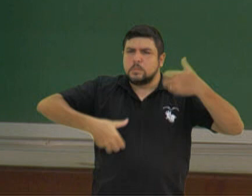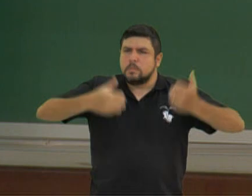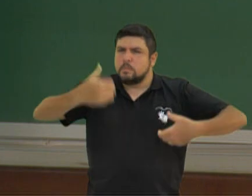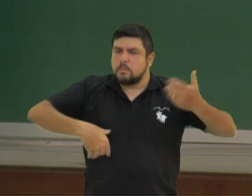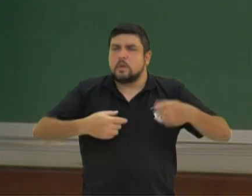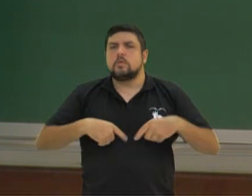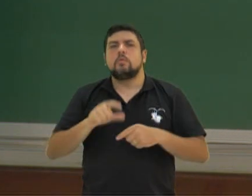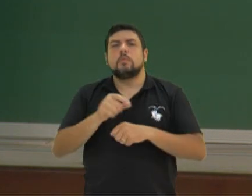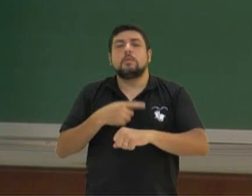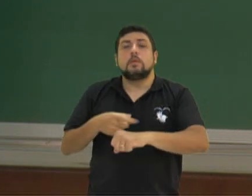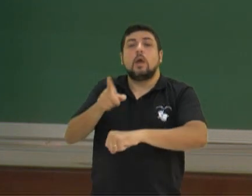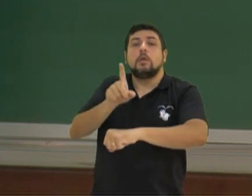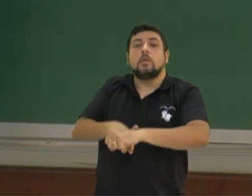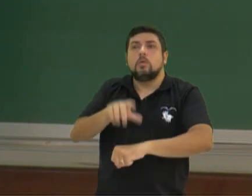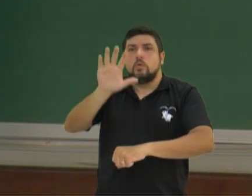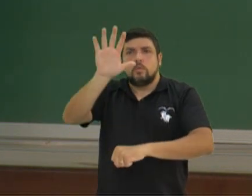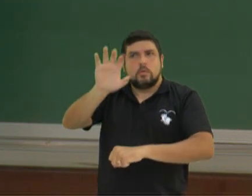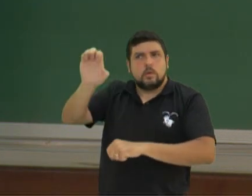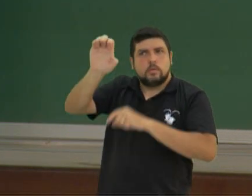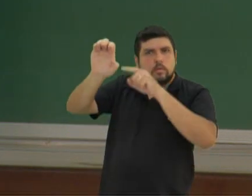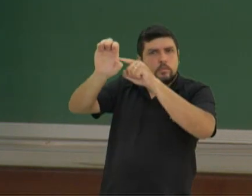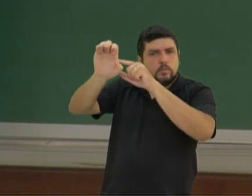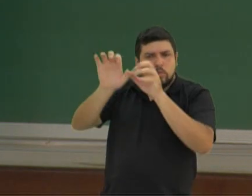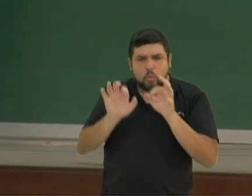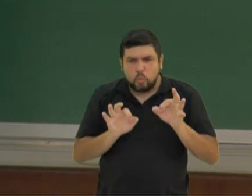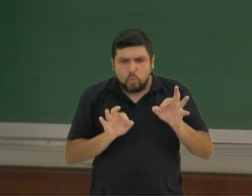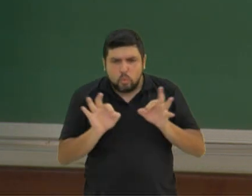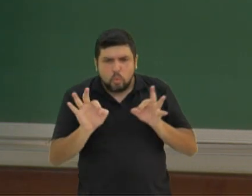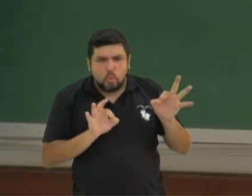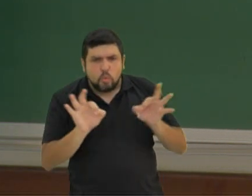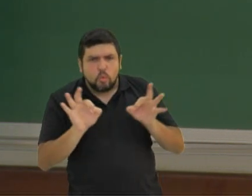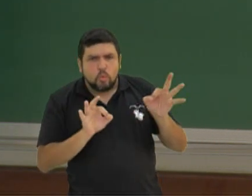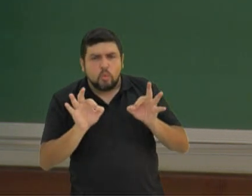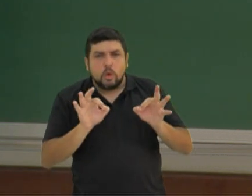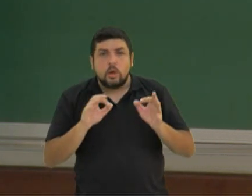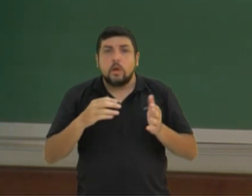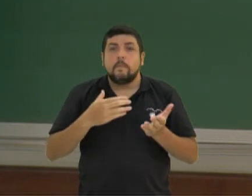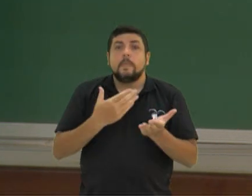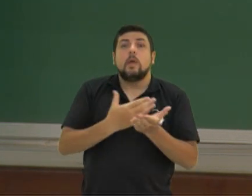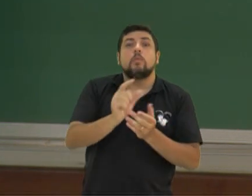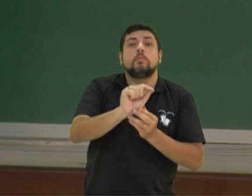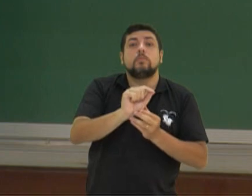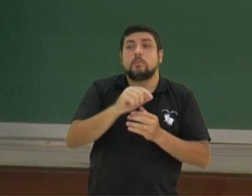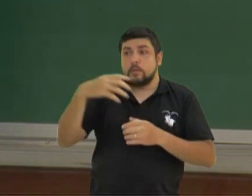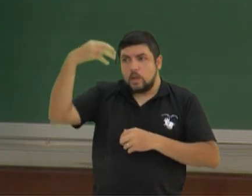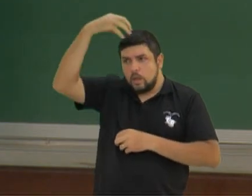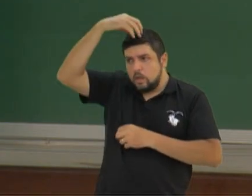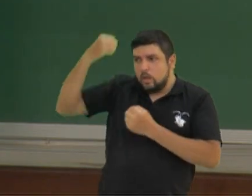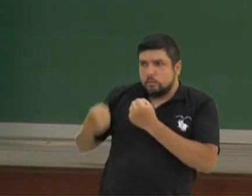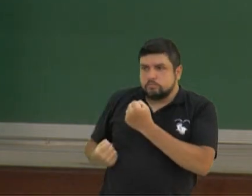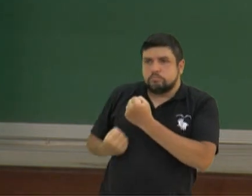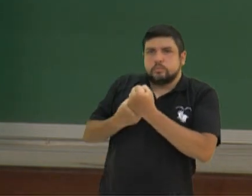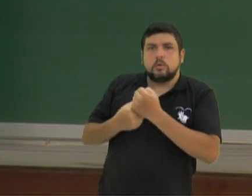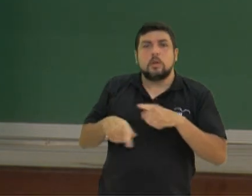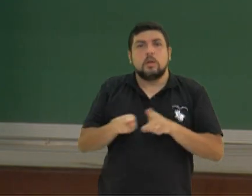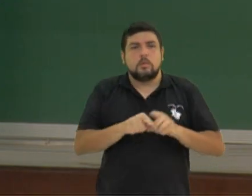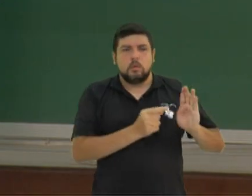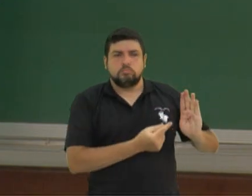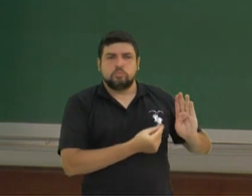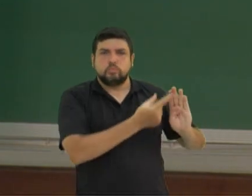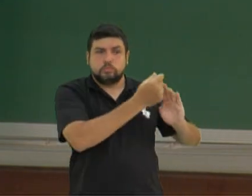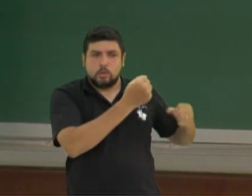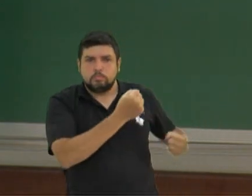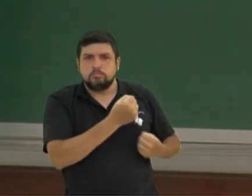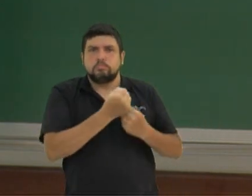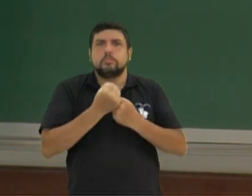então que esse é o momento em que os europeus, eles vão começar, com esse apoio dos reis e da burguesia, eles vão começar